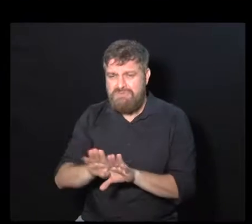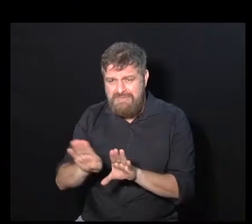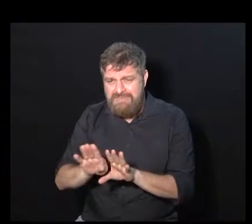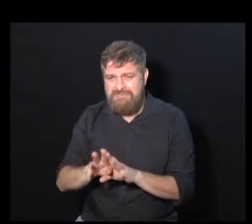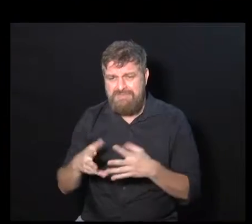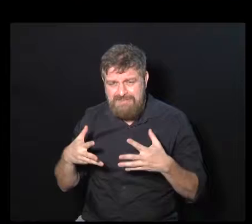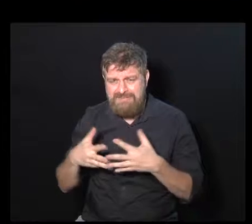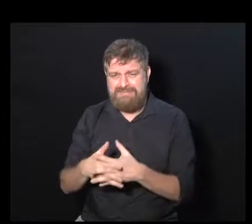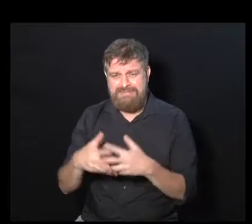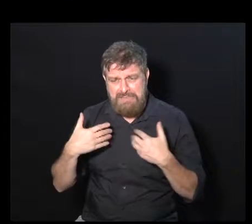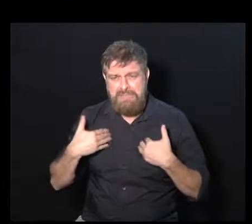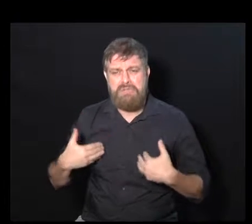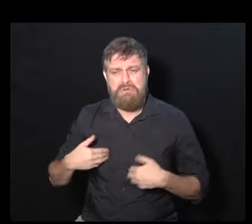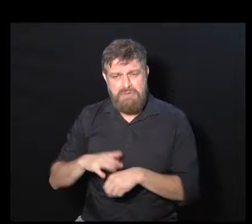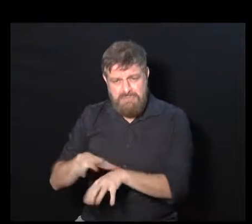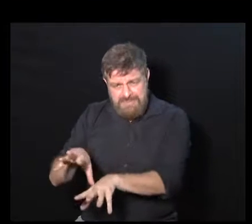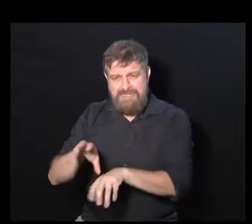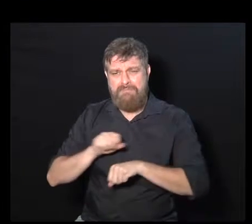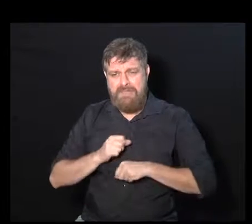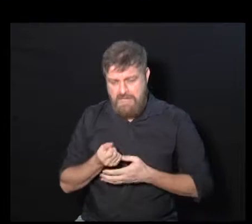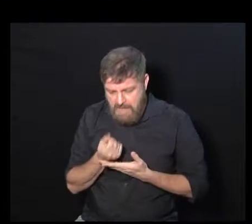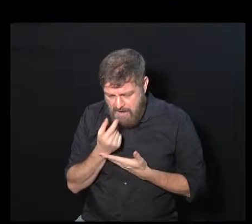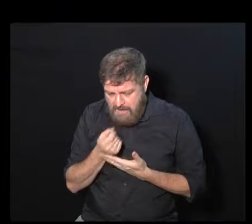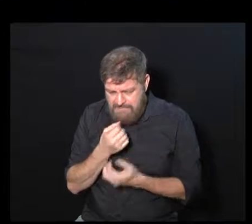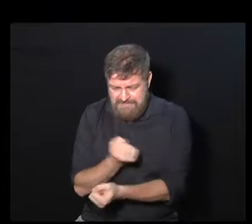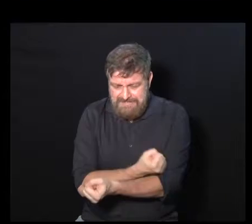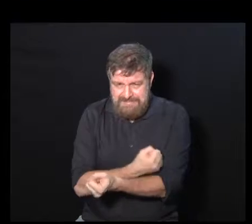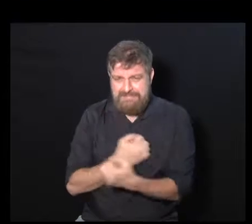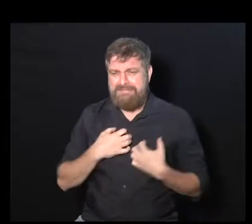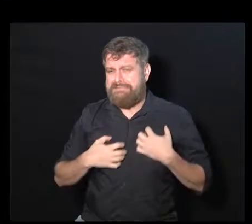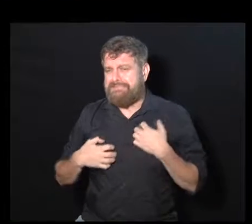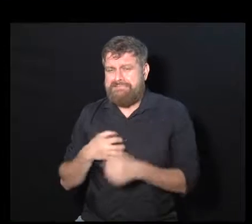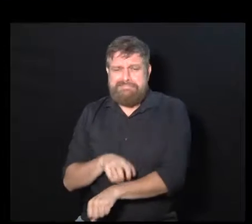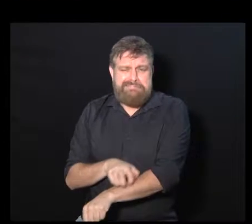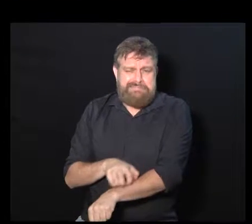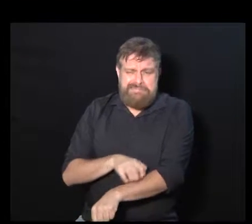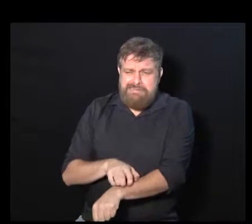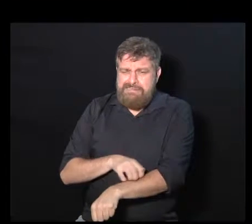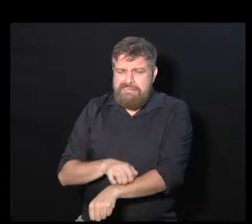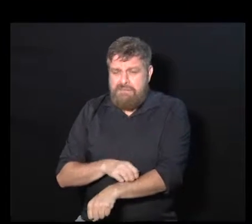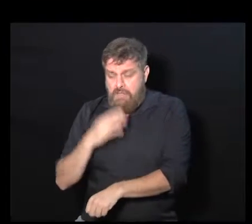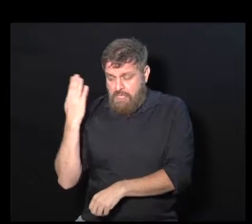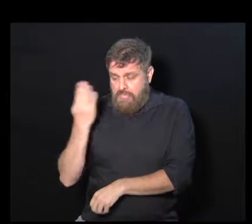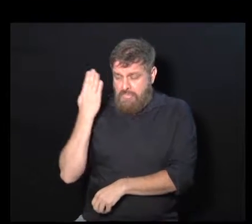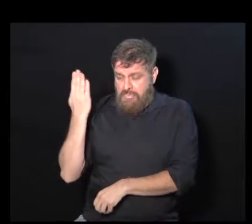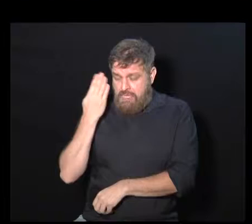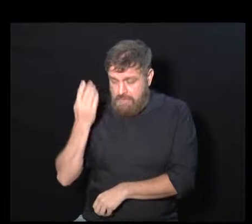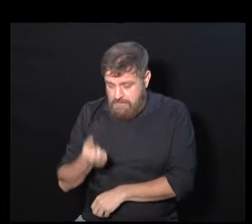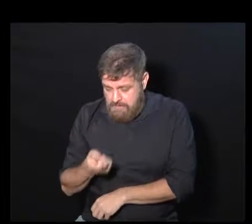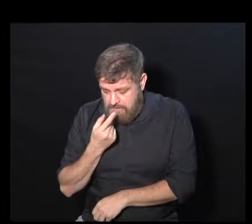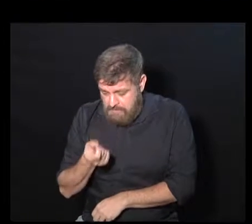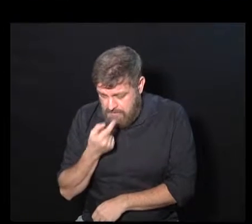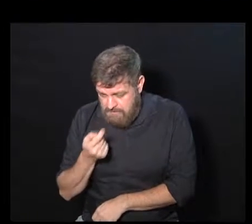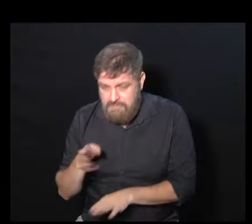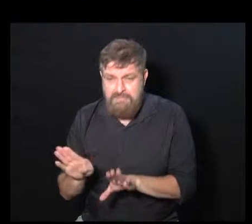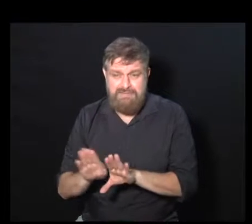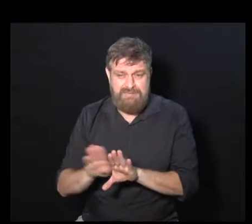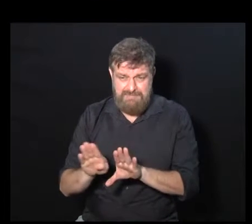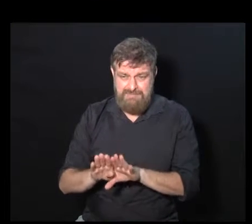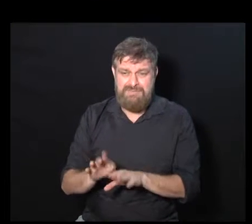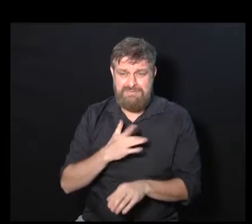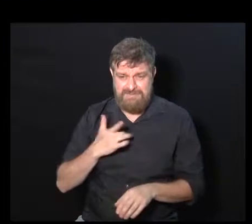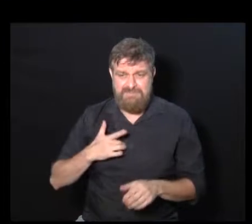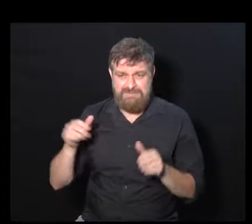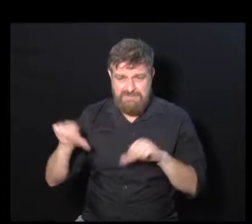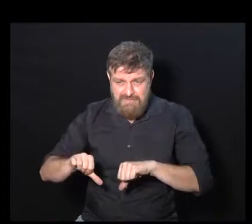pode causar a doença. Através de reações diversas. Então, qual que é o objetivo do Estado? A